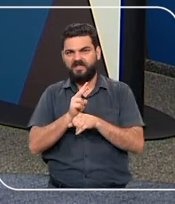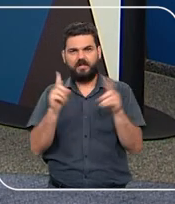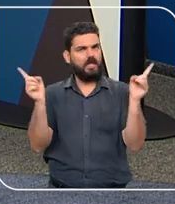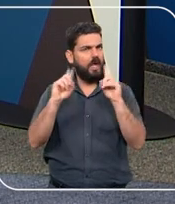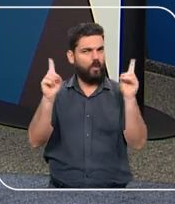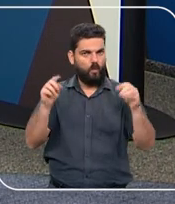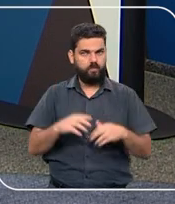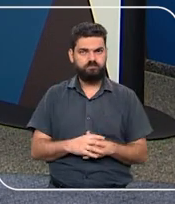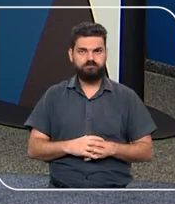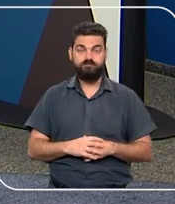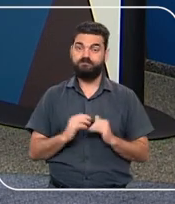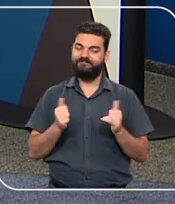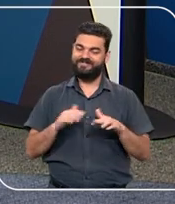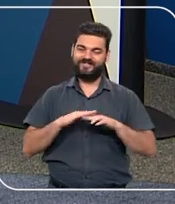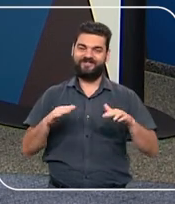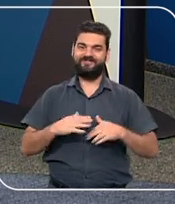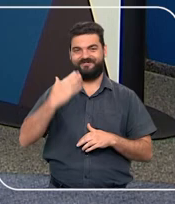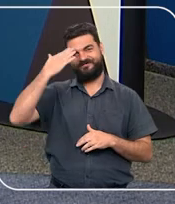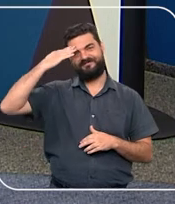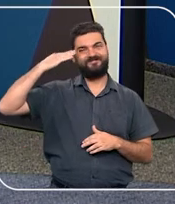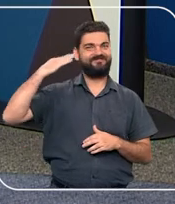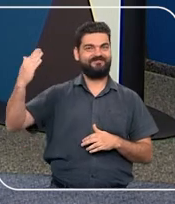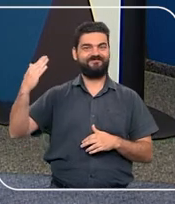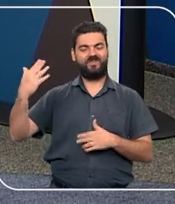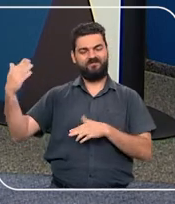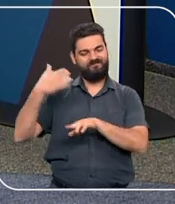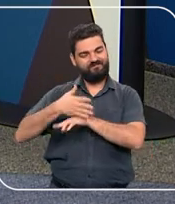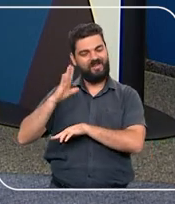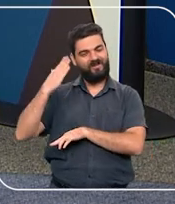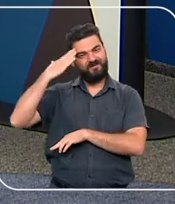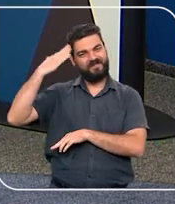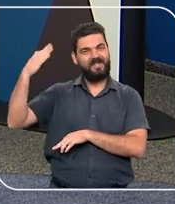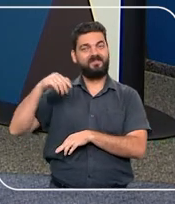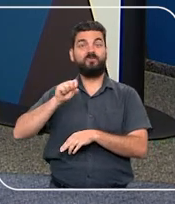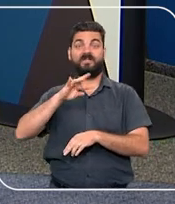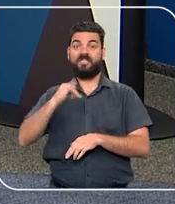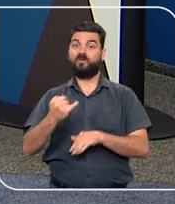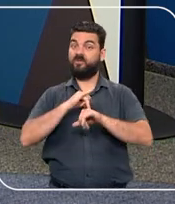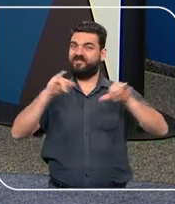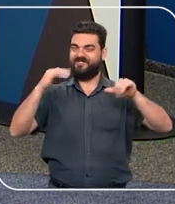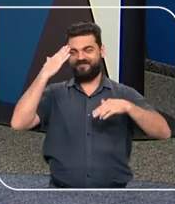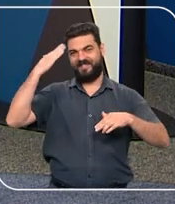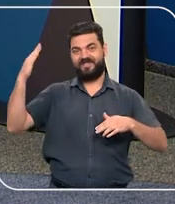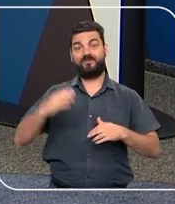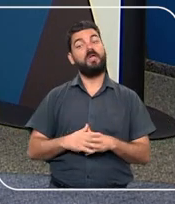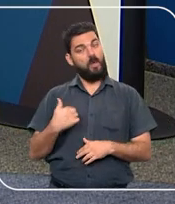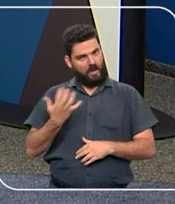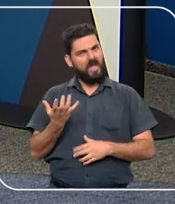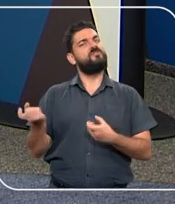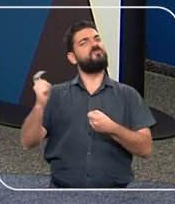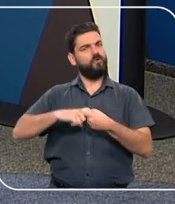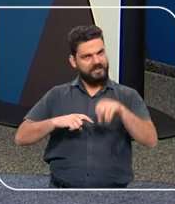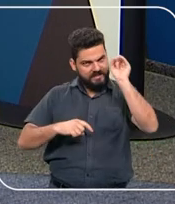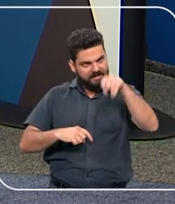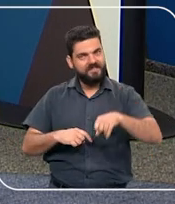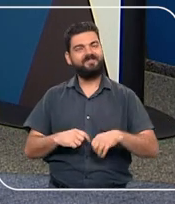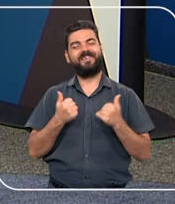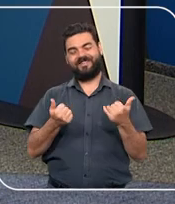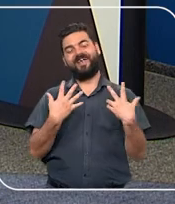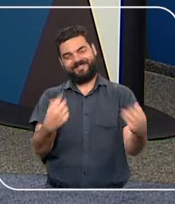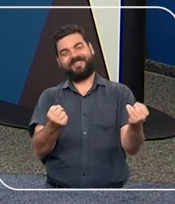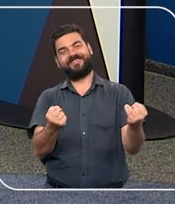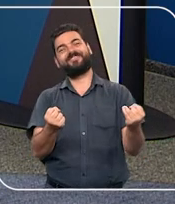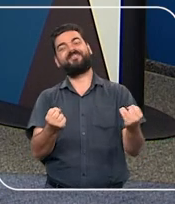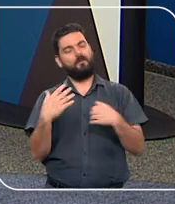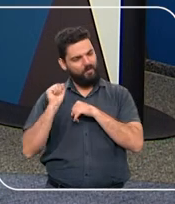cerceamento de defesa é isso Kátia Samanta muito obrigada pela sua participação aqui no STJ notícias Espero que volte mais